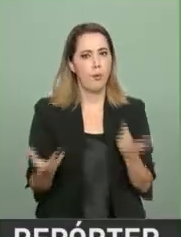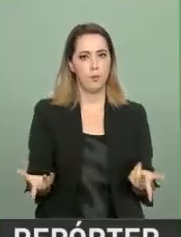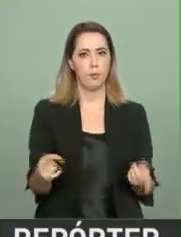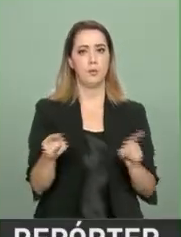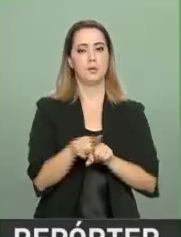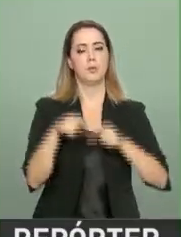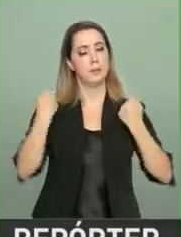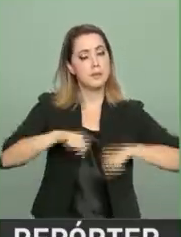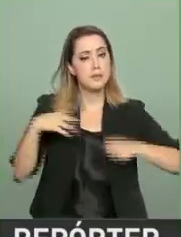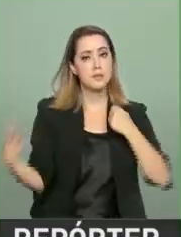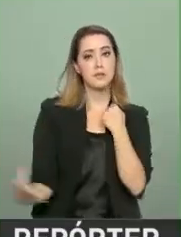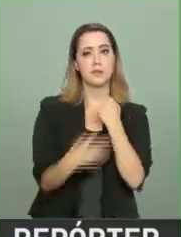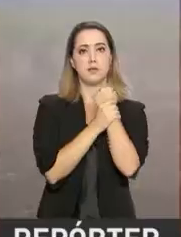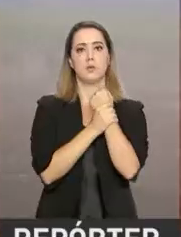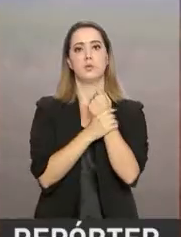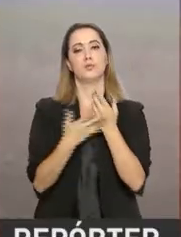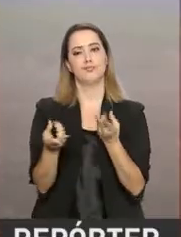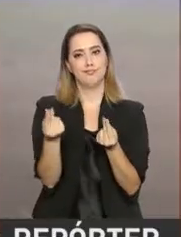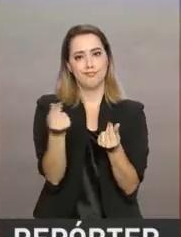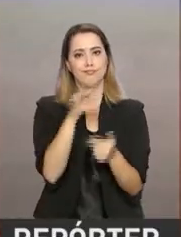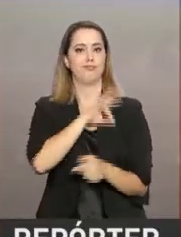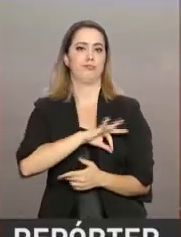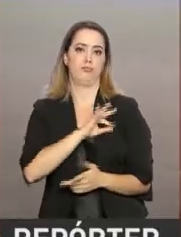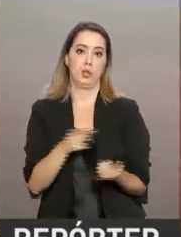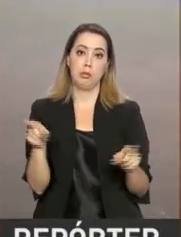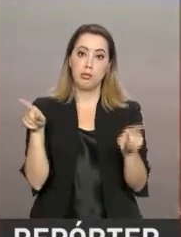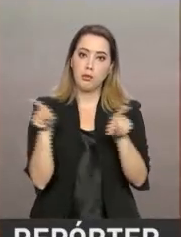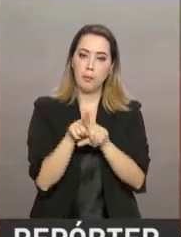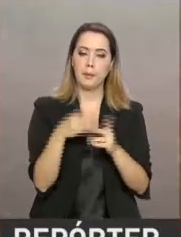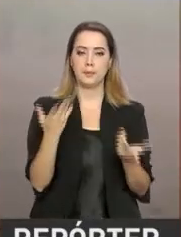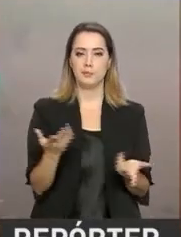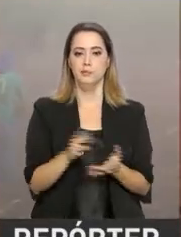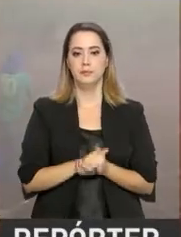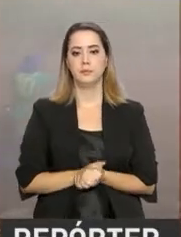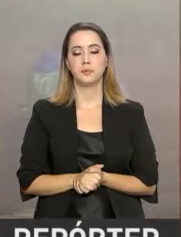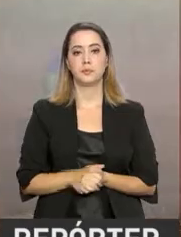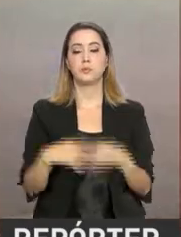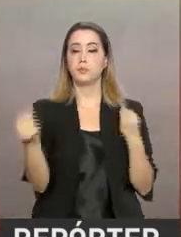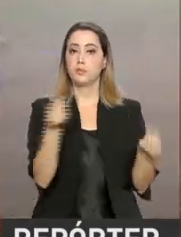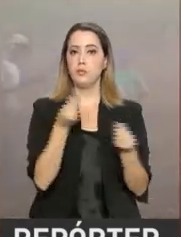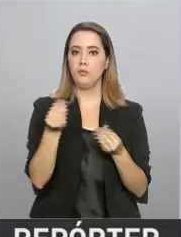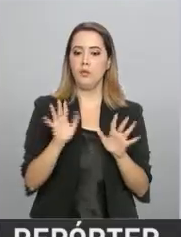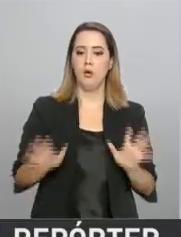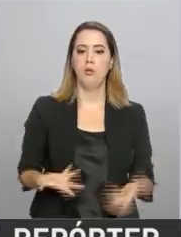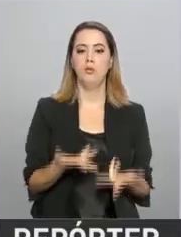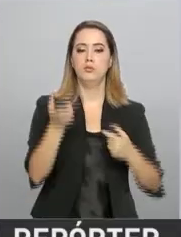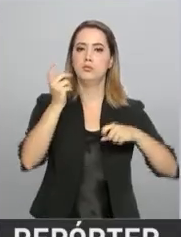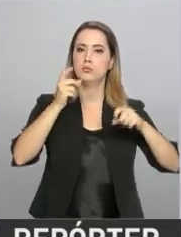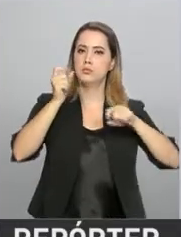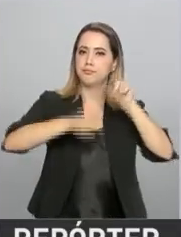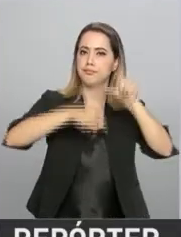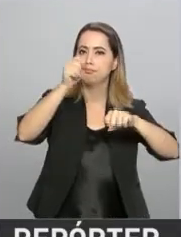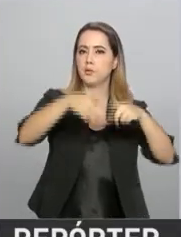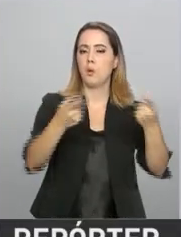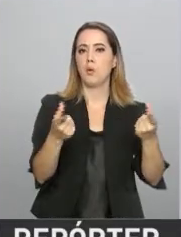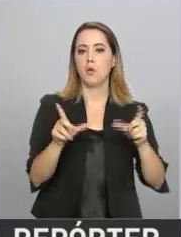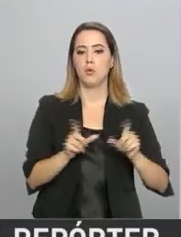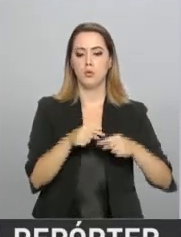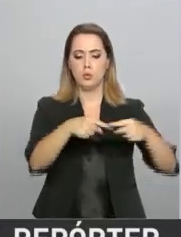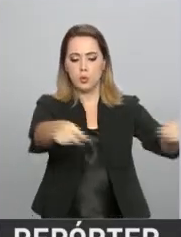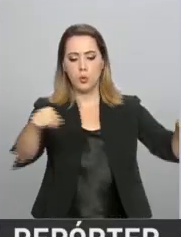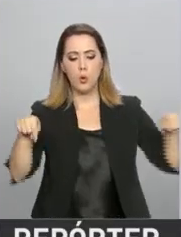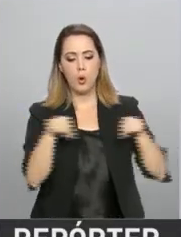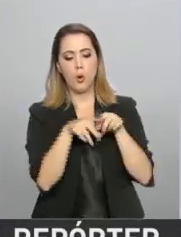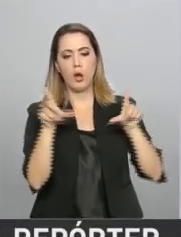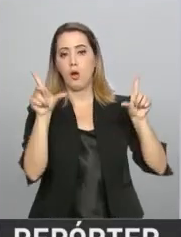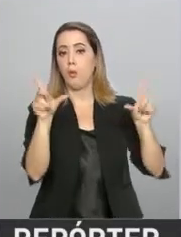ter logicamente rentabilidade e como produzir usando menos espaço e com custo menor a embrapa está empenhado em responder essa